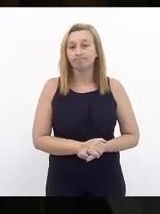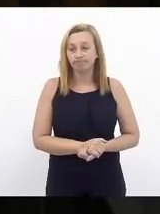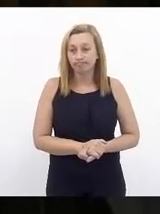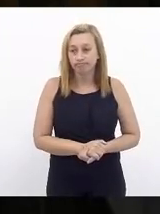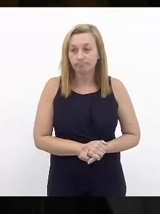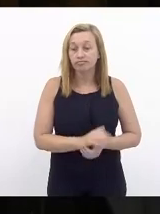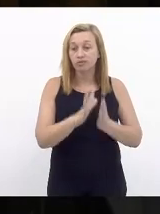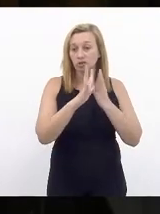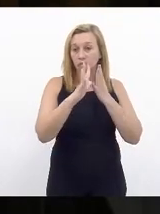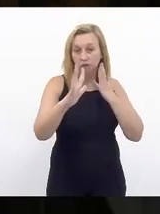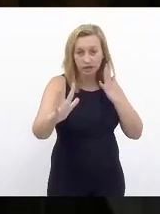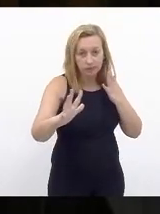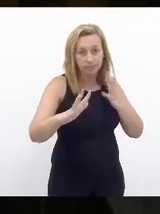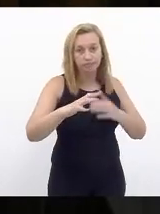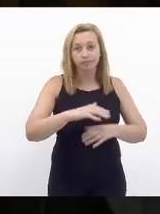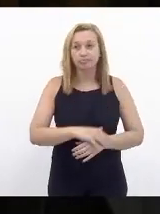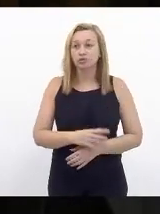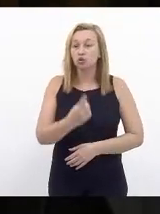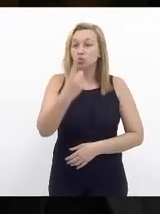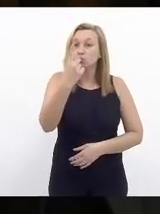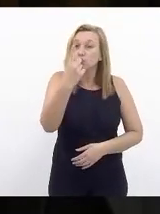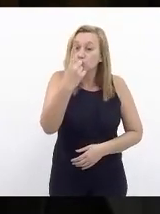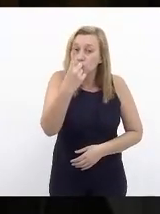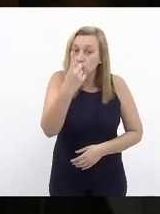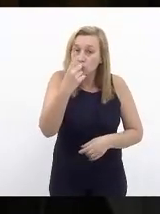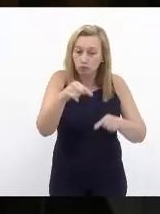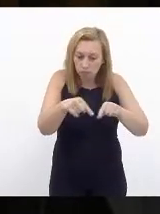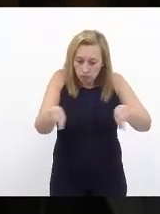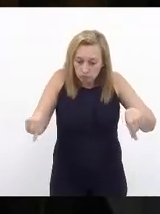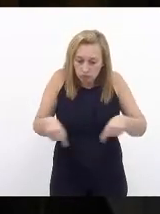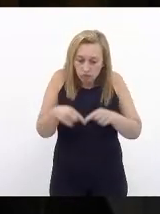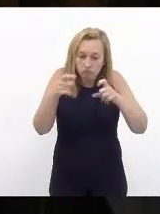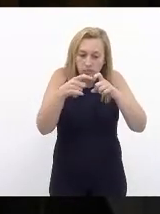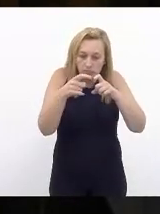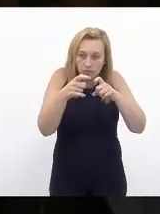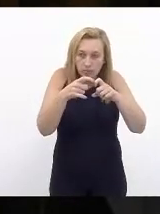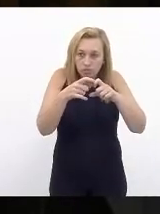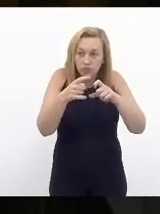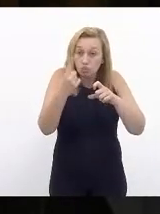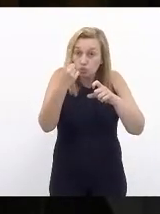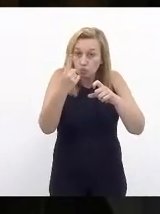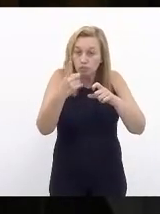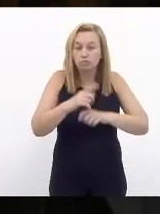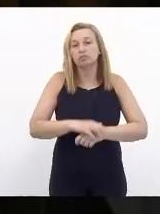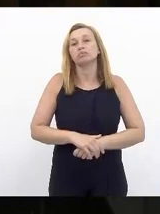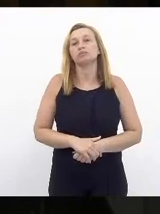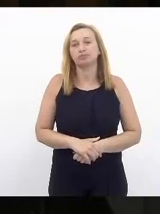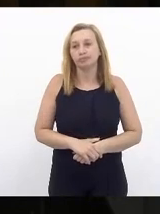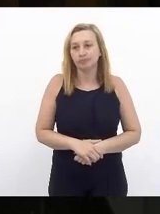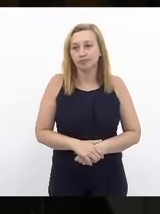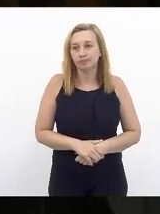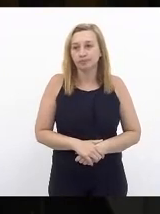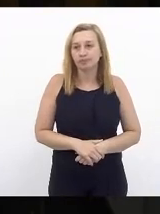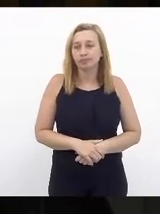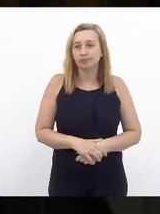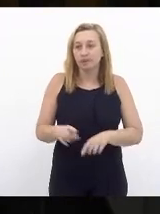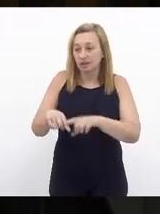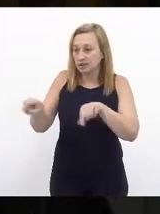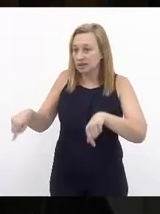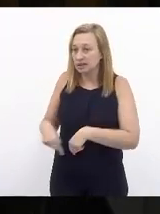na fila, com um consultório só funcionando e 1 médico na sala